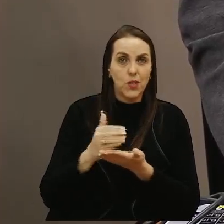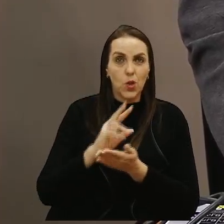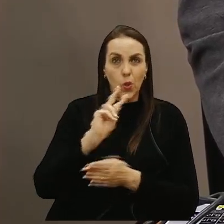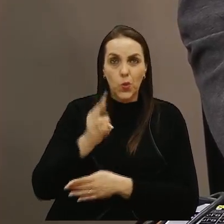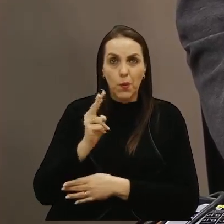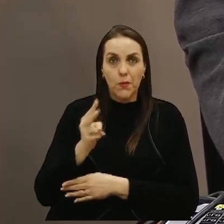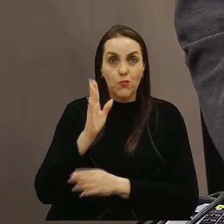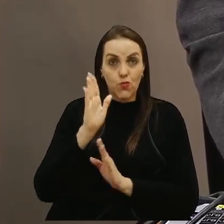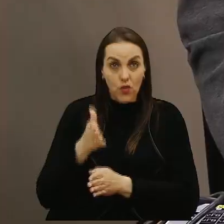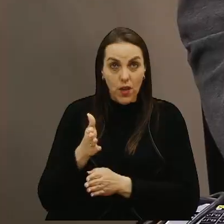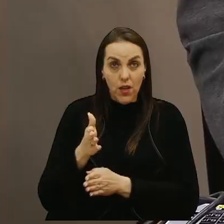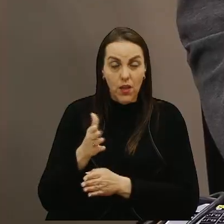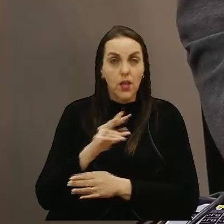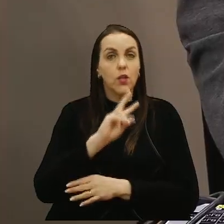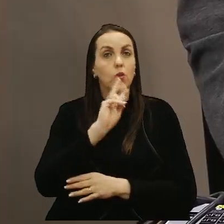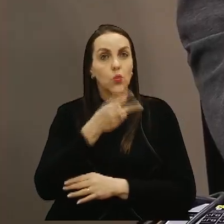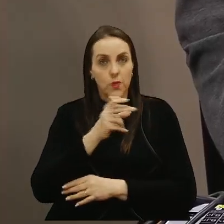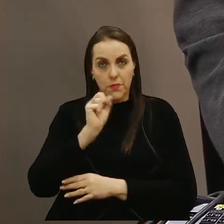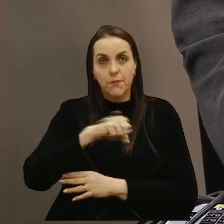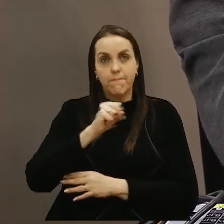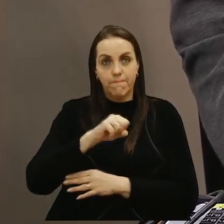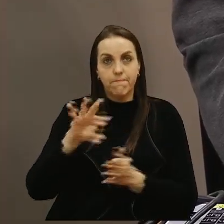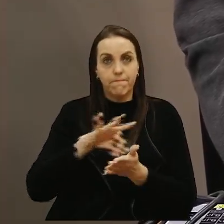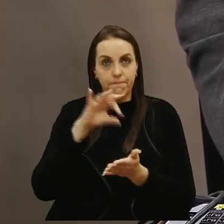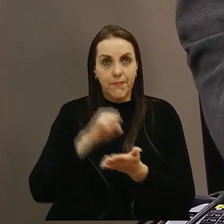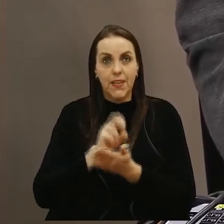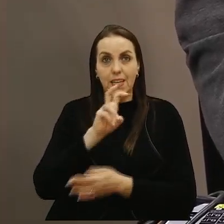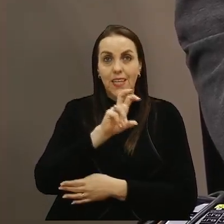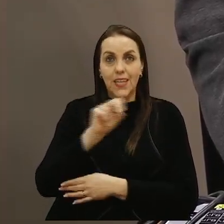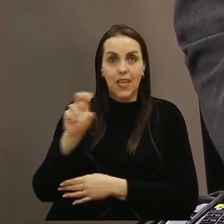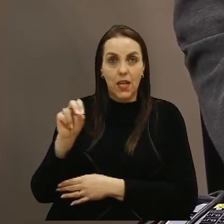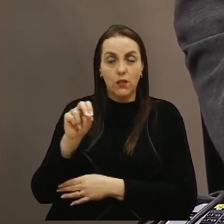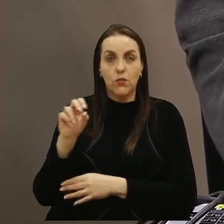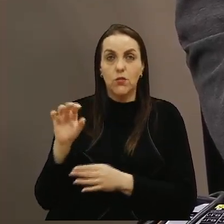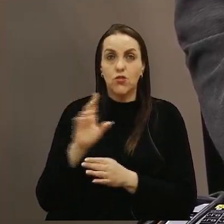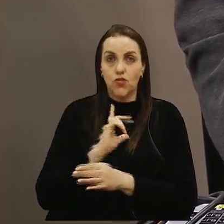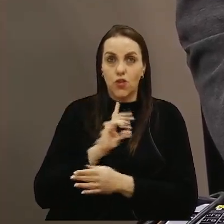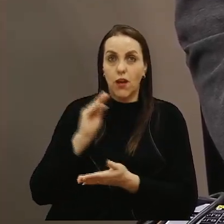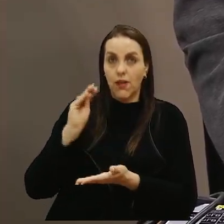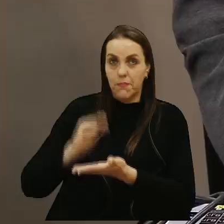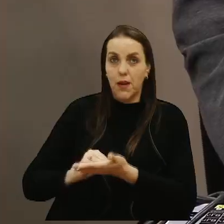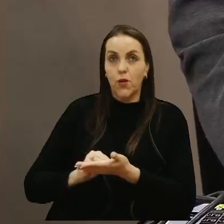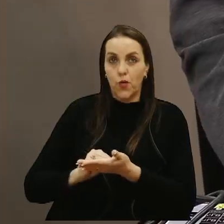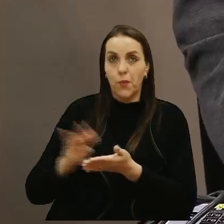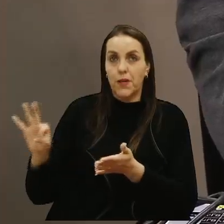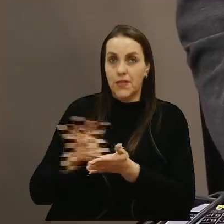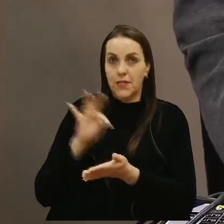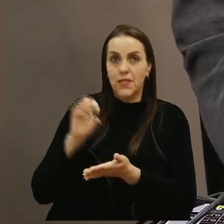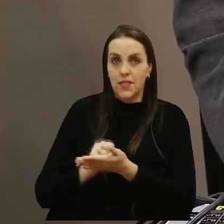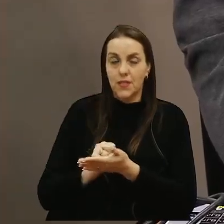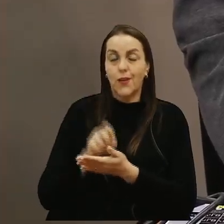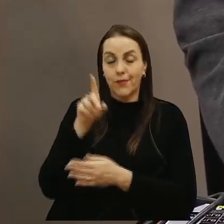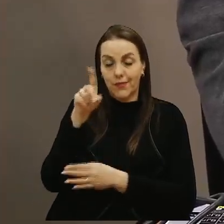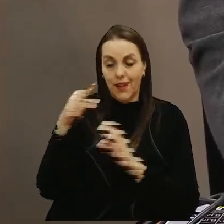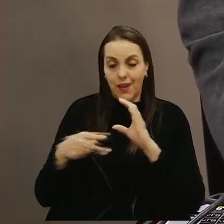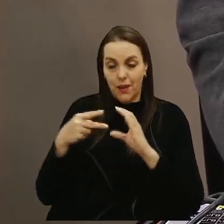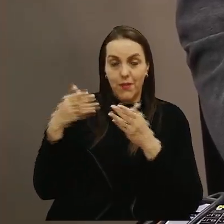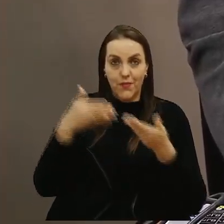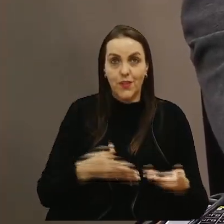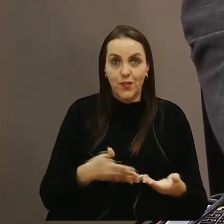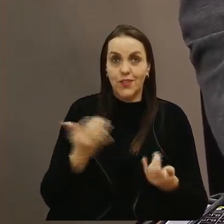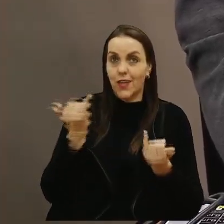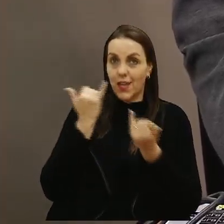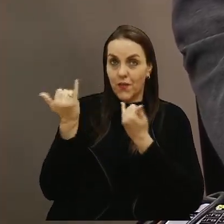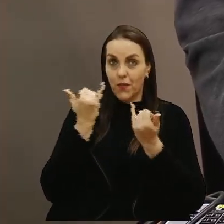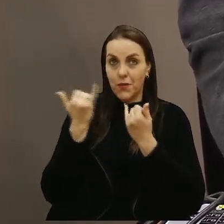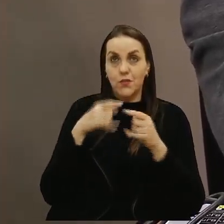já? 2.000 pessoas inscritas e 500 agendadas para se inscrever. Veja bem, e hoje o senhor aqui na Câmara de Vereadores. E agora nos trazendo também